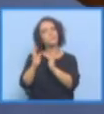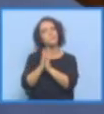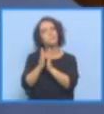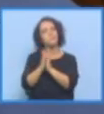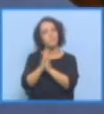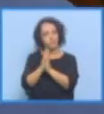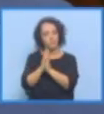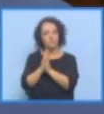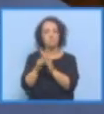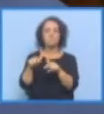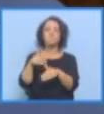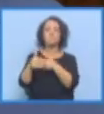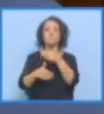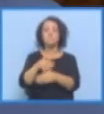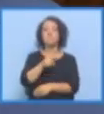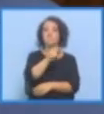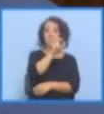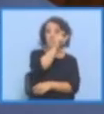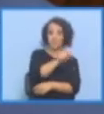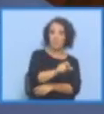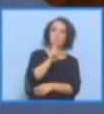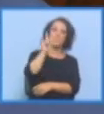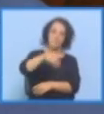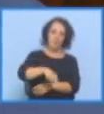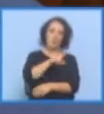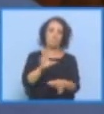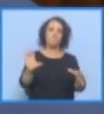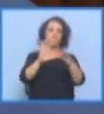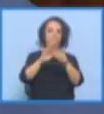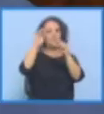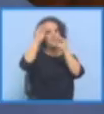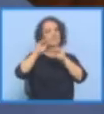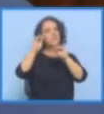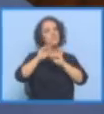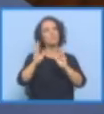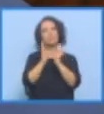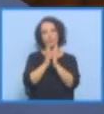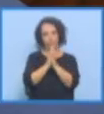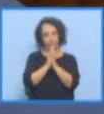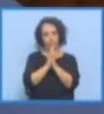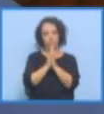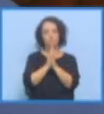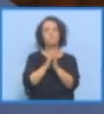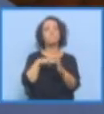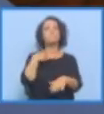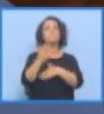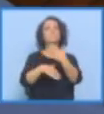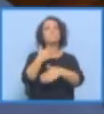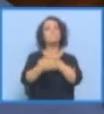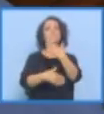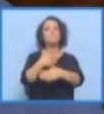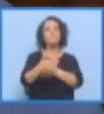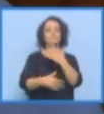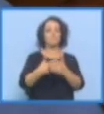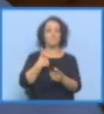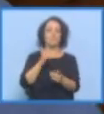E, na altura, ele também passou parte da sua vida ligada ao ensino religioso. E depois tive a sorte de fazer parte de uma equipa, de uma